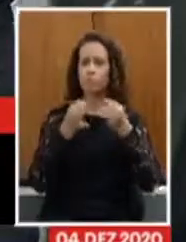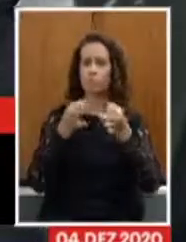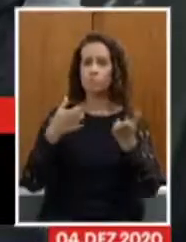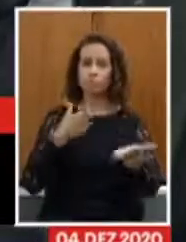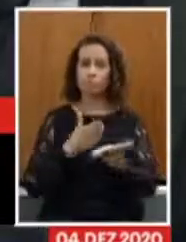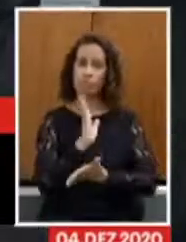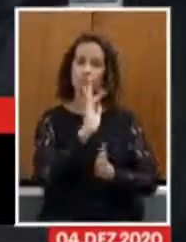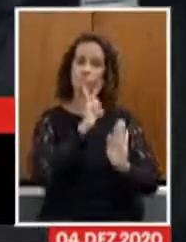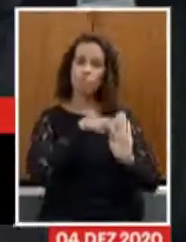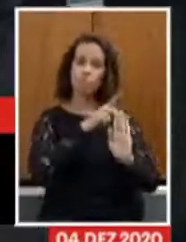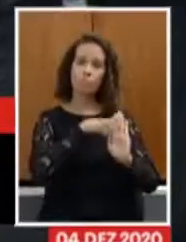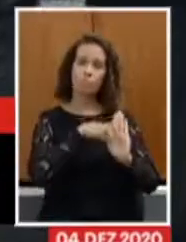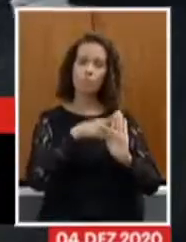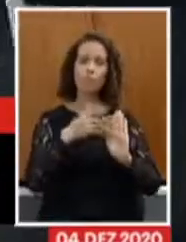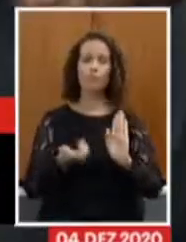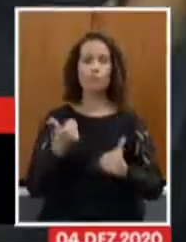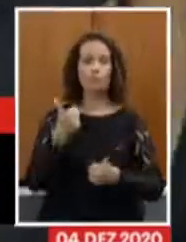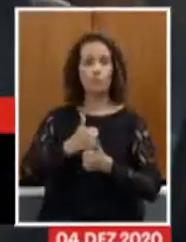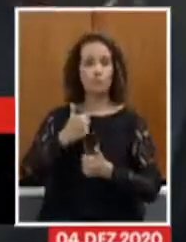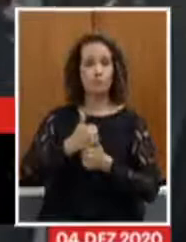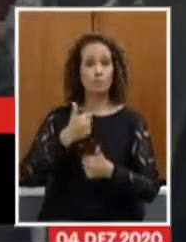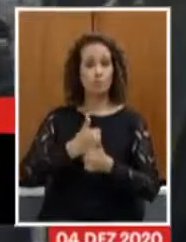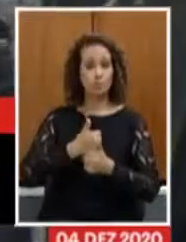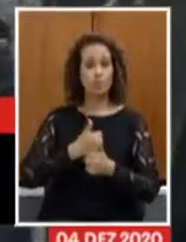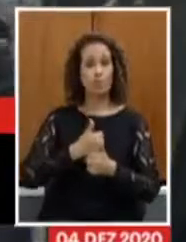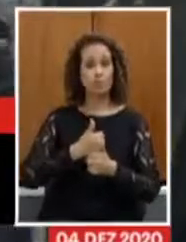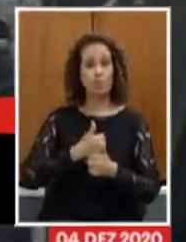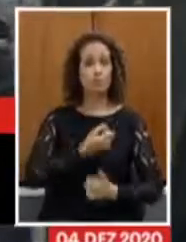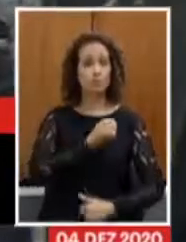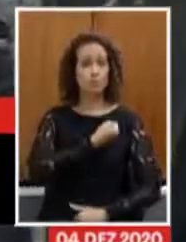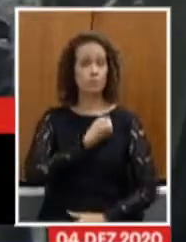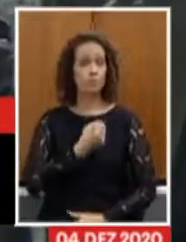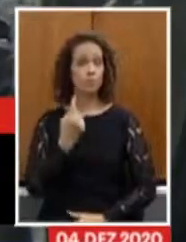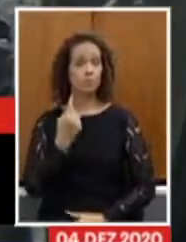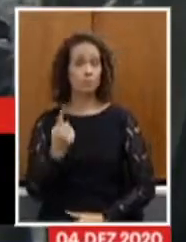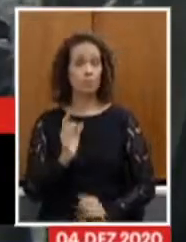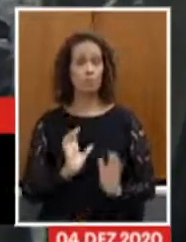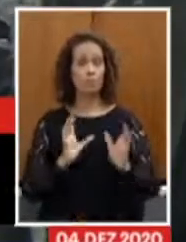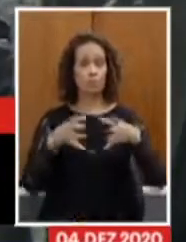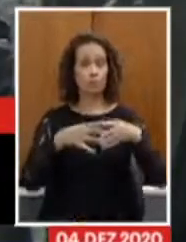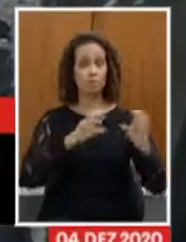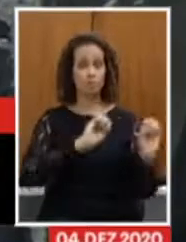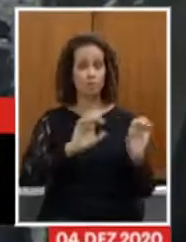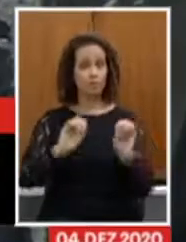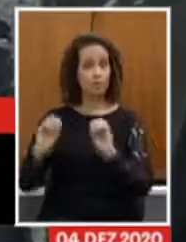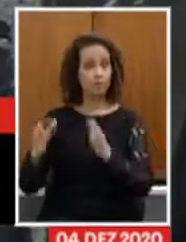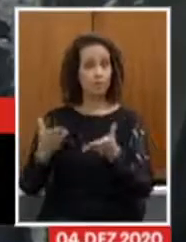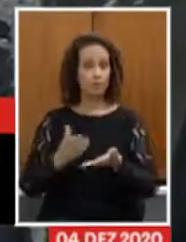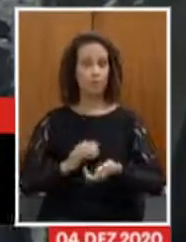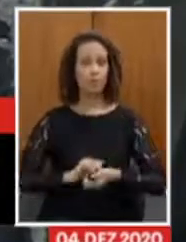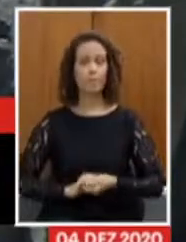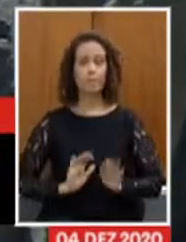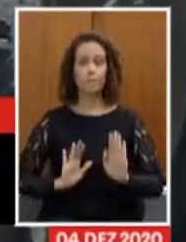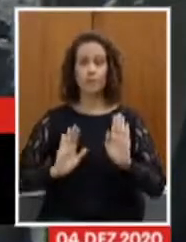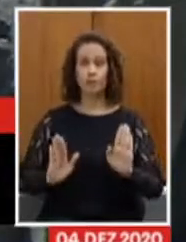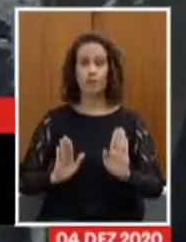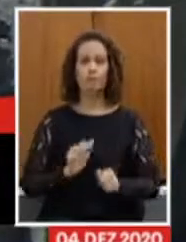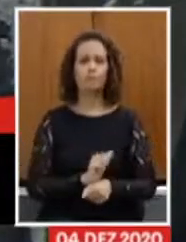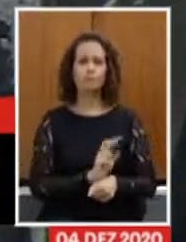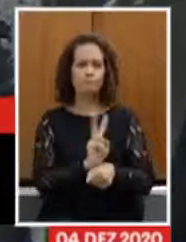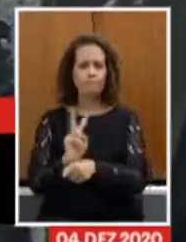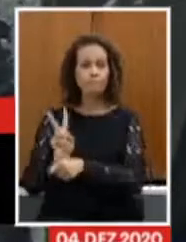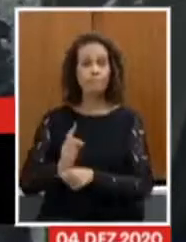do projeto na forma do substitutivo número 1 da Comissão de Educação. Já a Comissão de Fiscalização